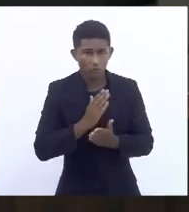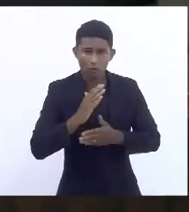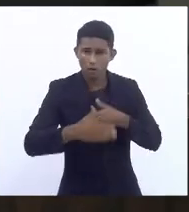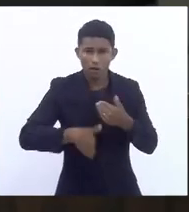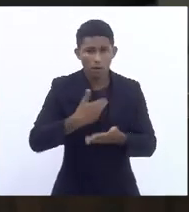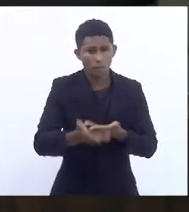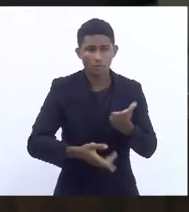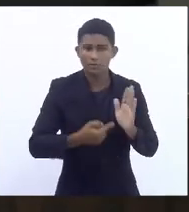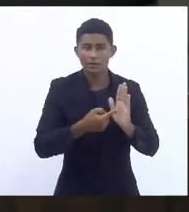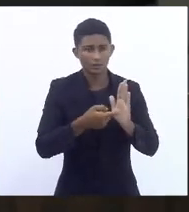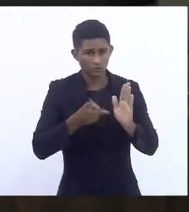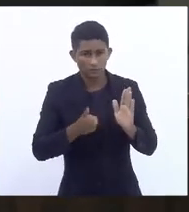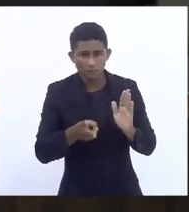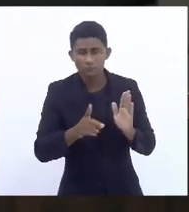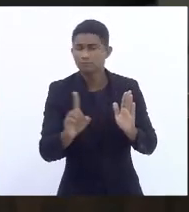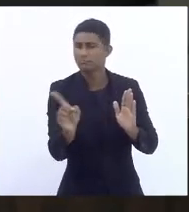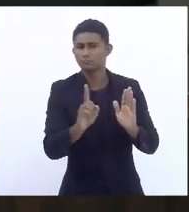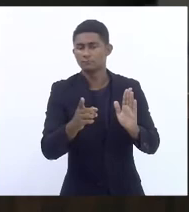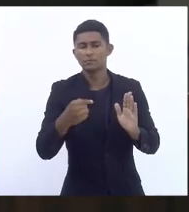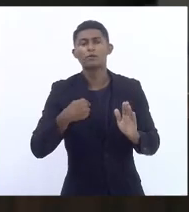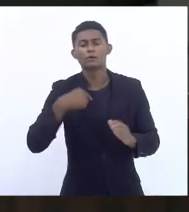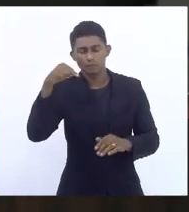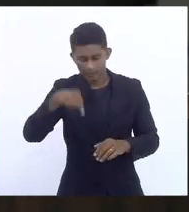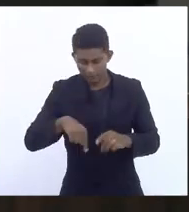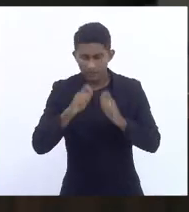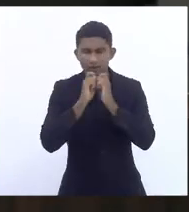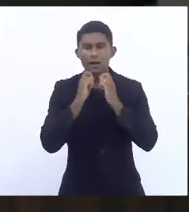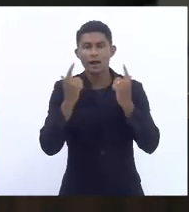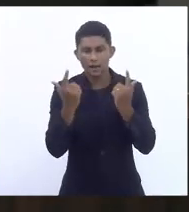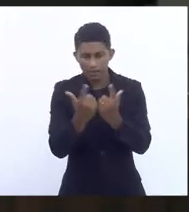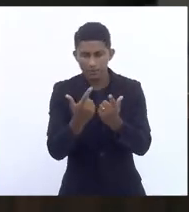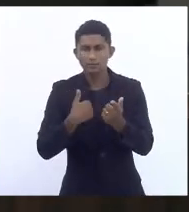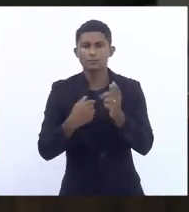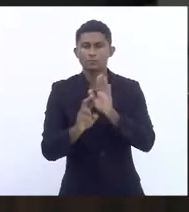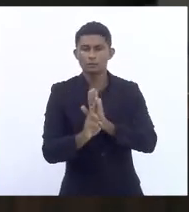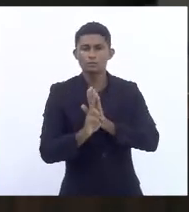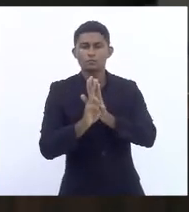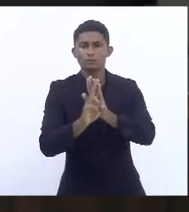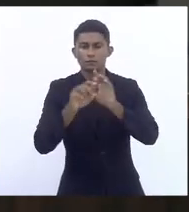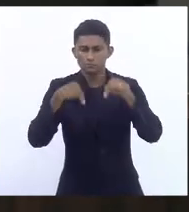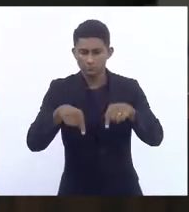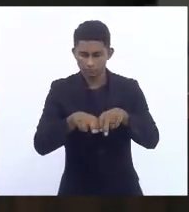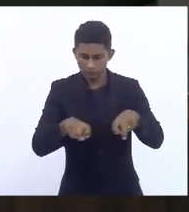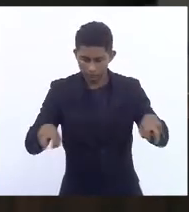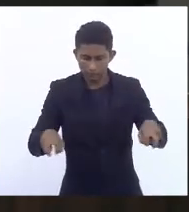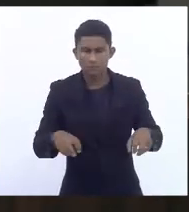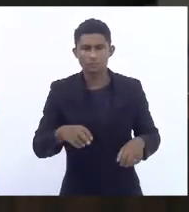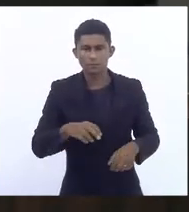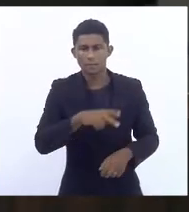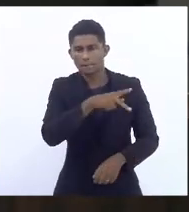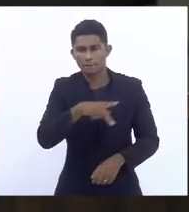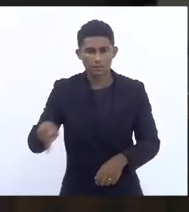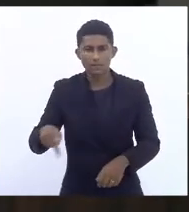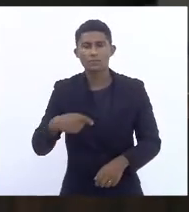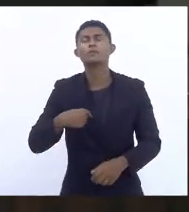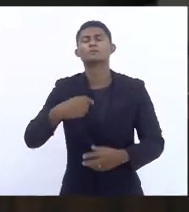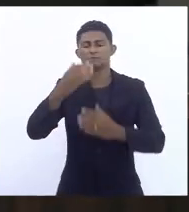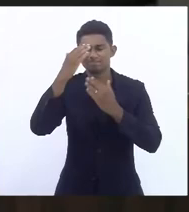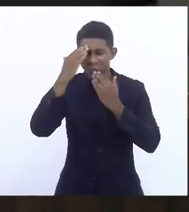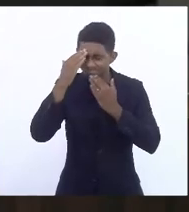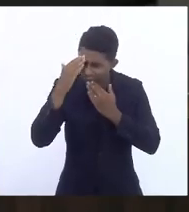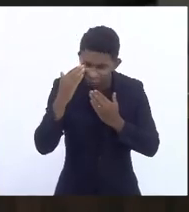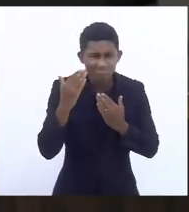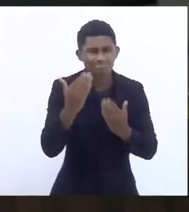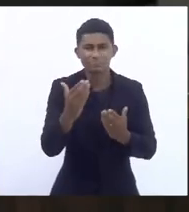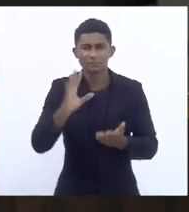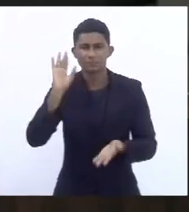eu quero aqui, em nome da Assembleia Legislativa, em nome da presidência da Casa, deputado Márcio Pacheco, agradecer imensamente